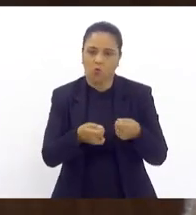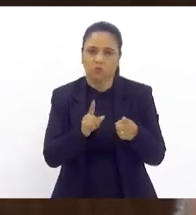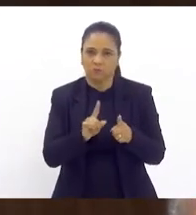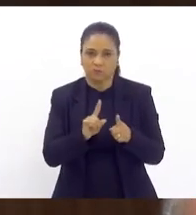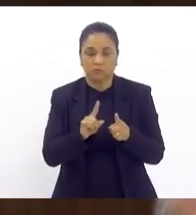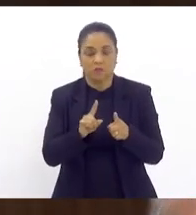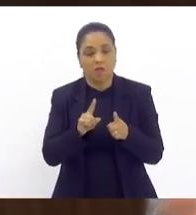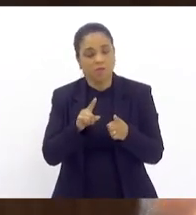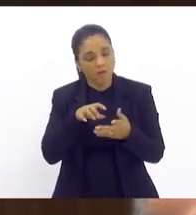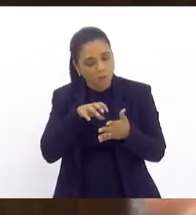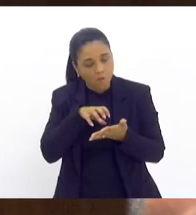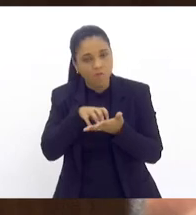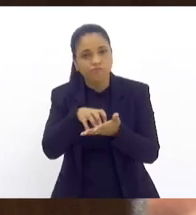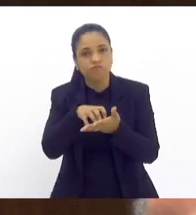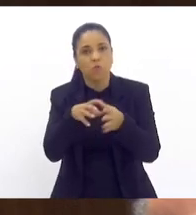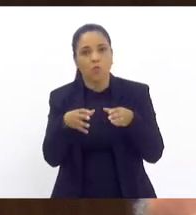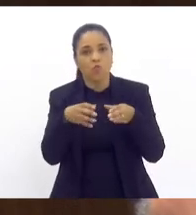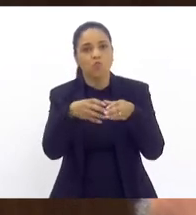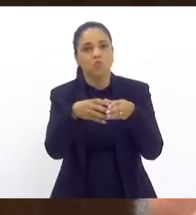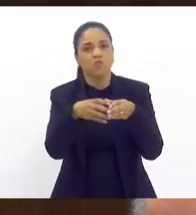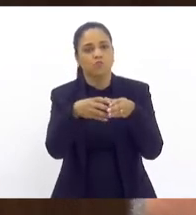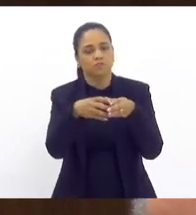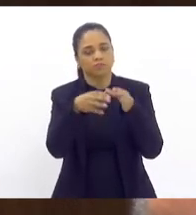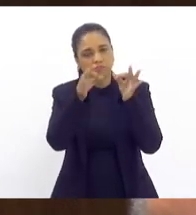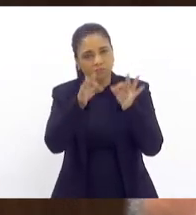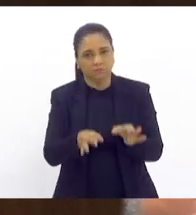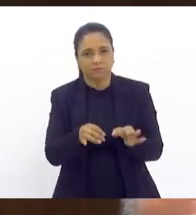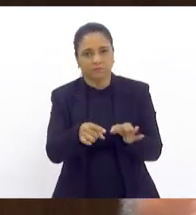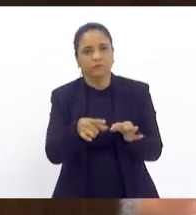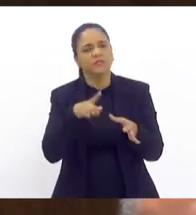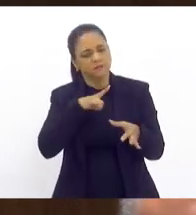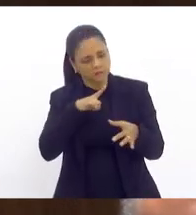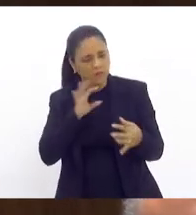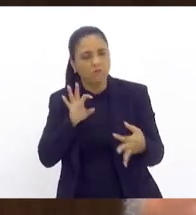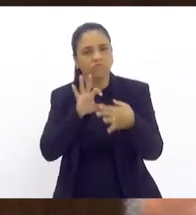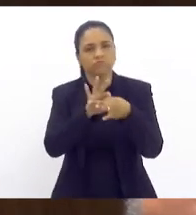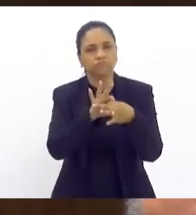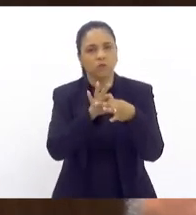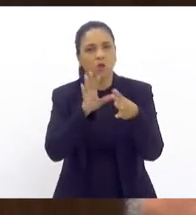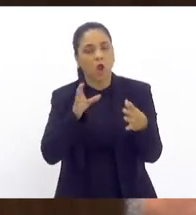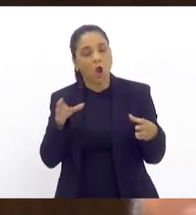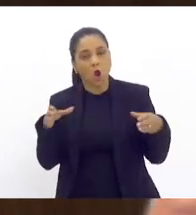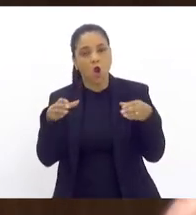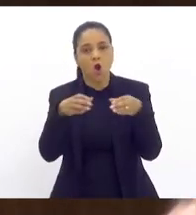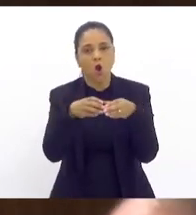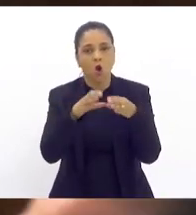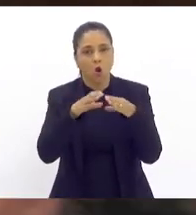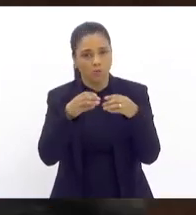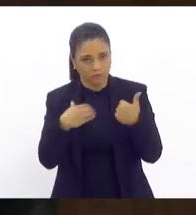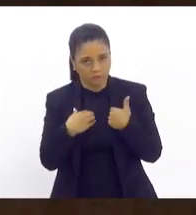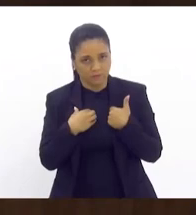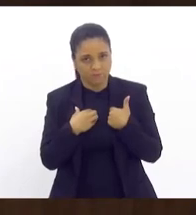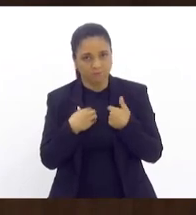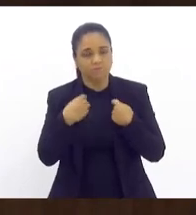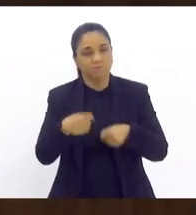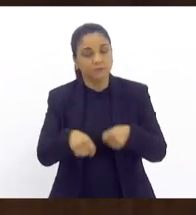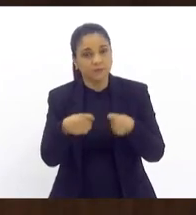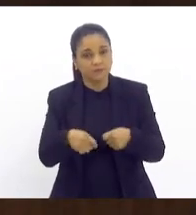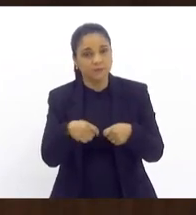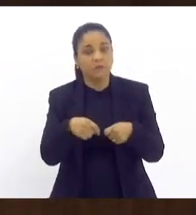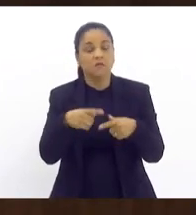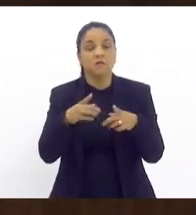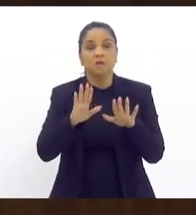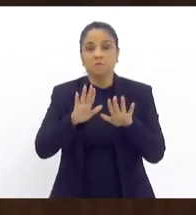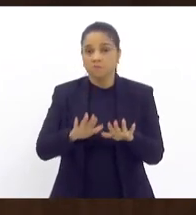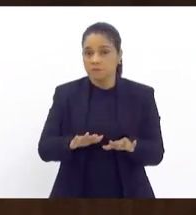diretores são importantes elos como sabemos com a comunidade no entanto a partir do momento em que os